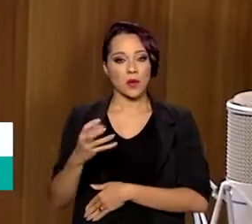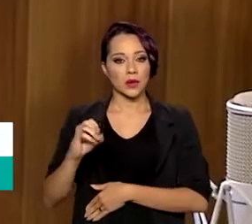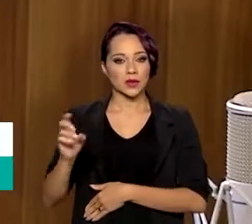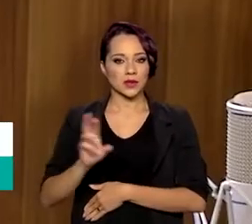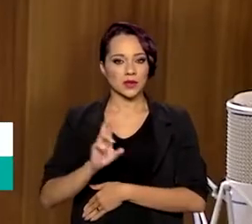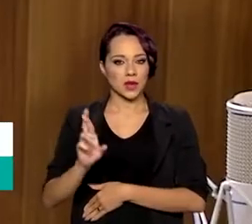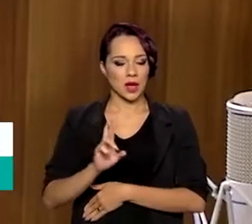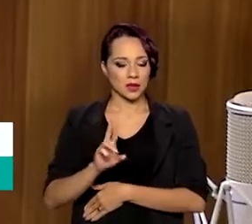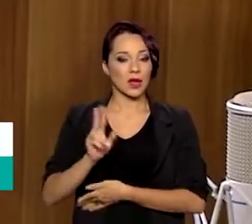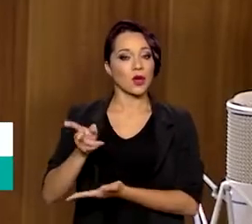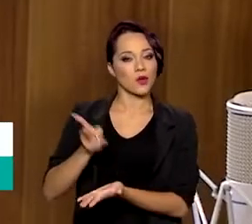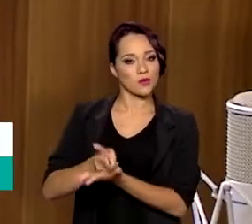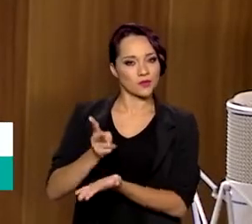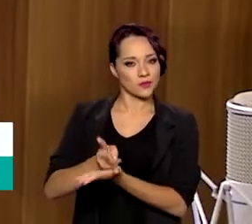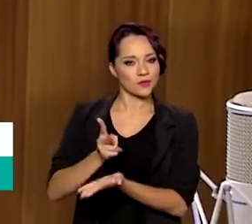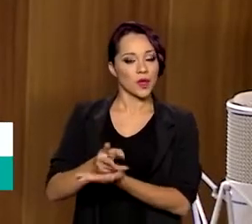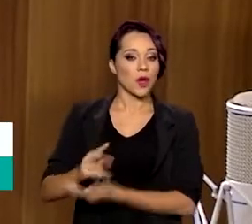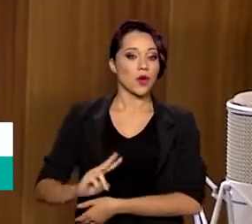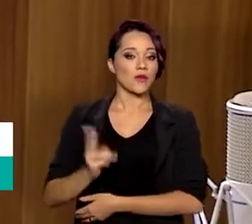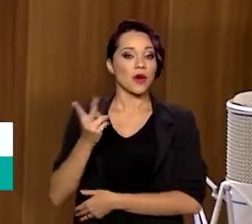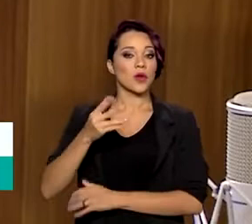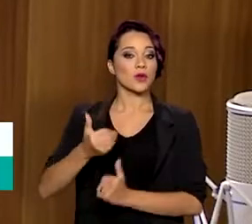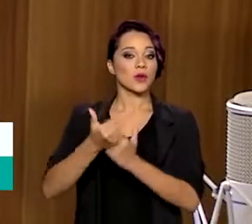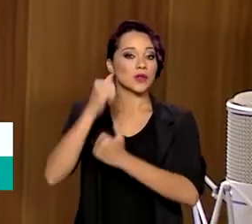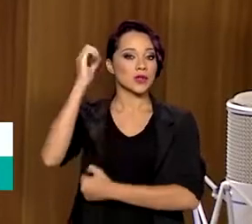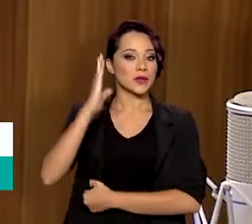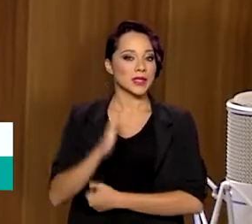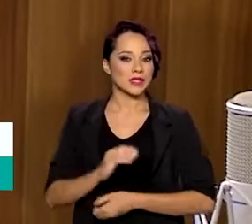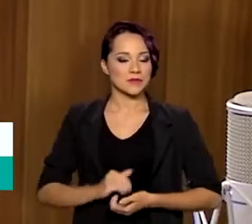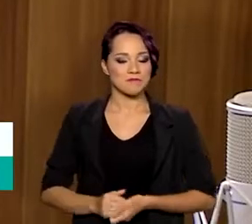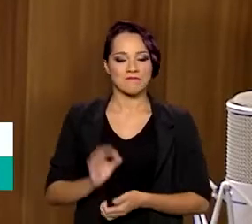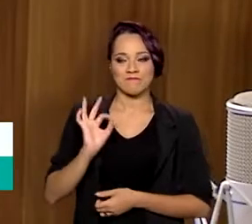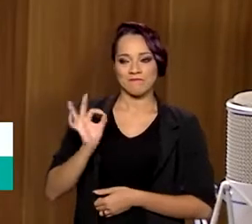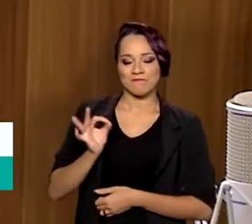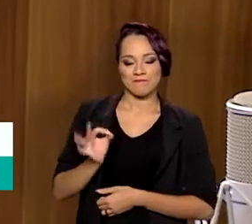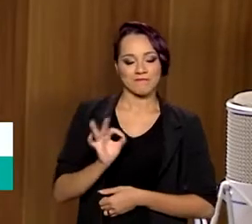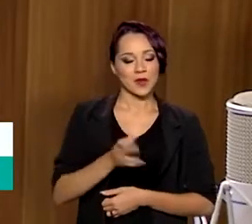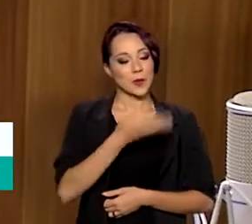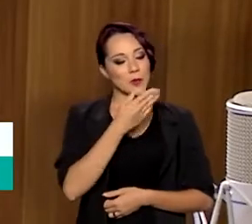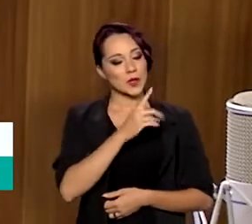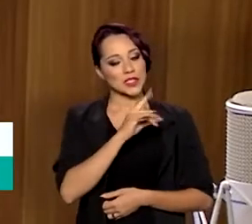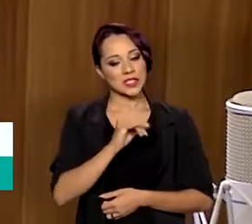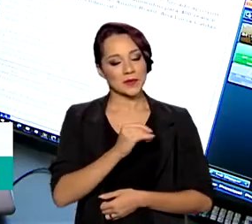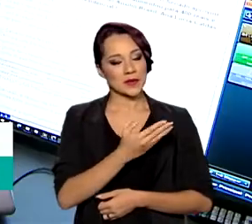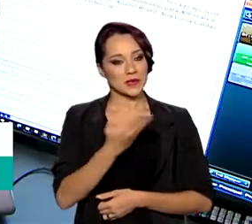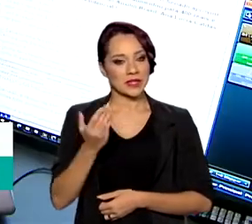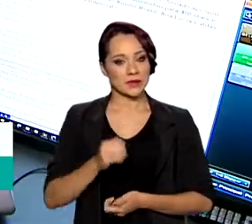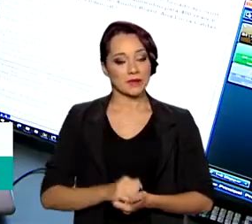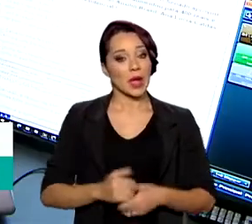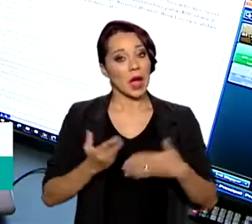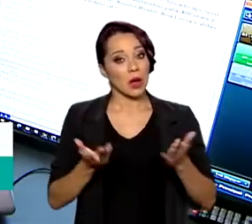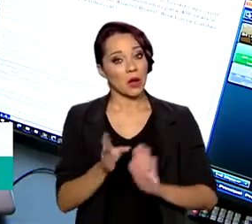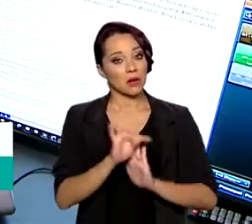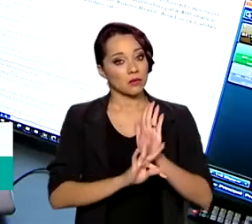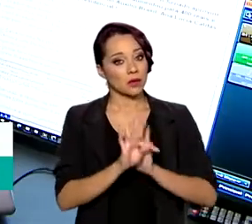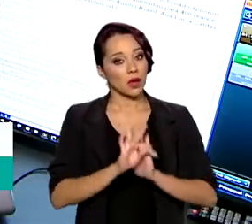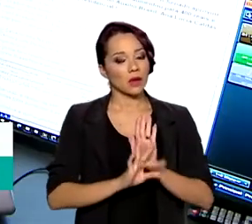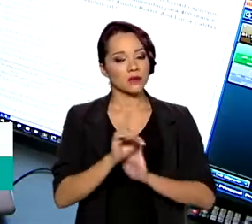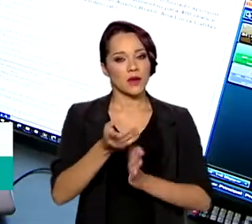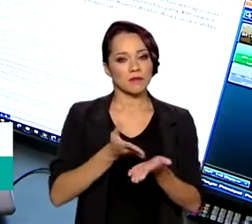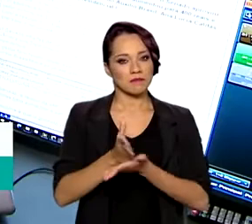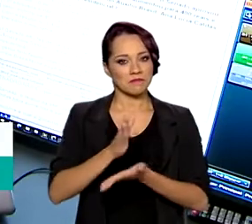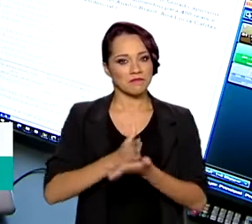400 e tornou permanente o valor do Auxílio Brasil. Não é isso, Ana Lúcia Caldas? Bom dia para você. Agora o texto segue para a